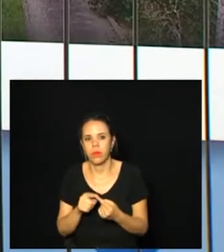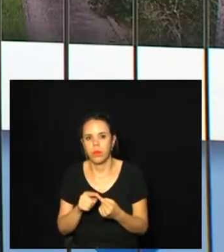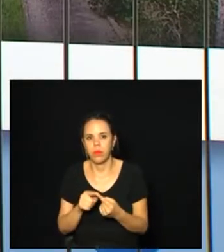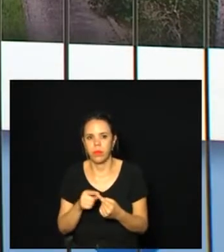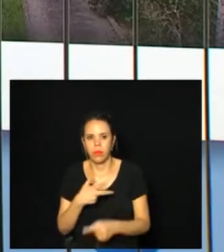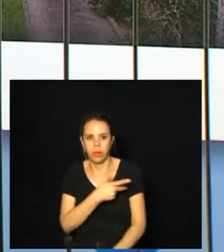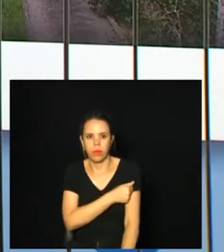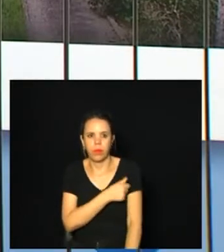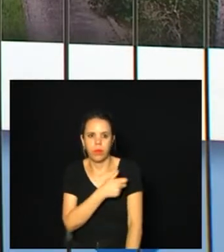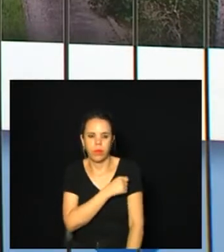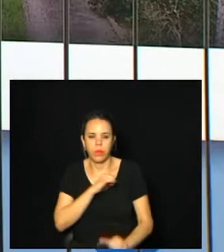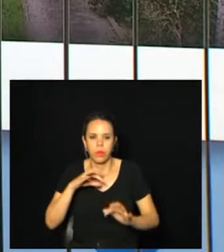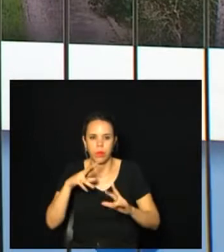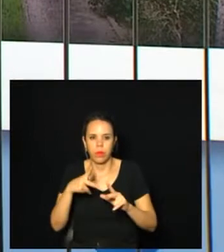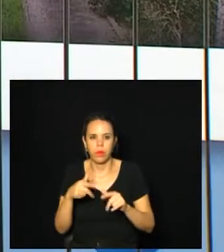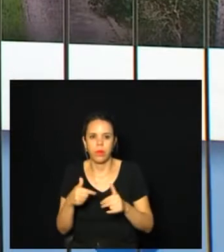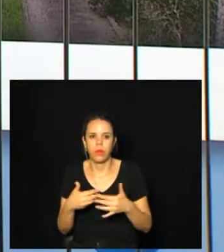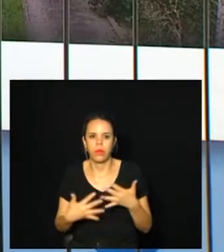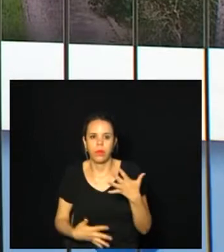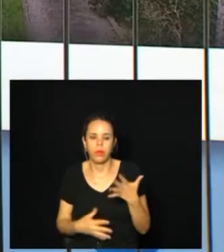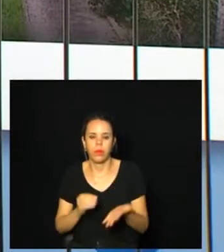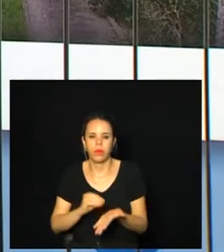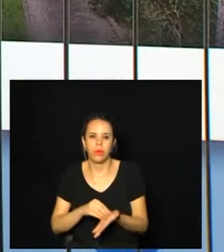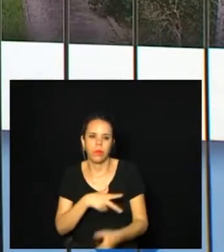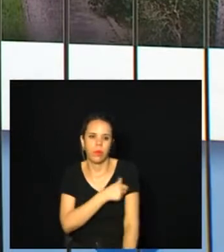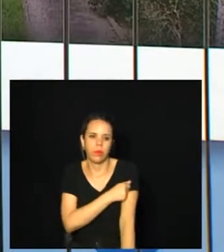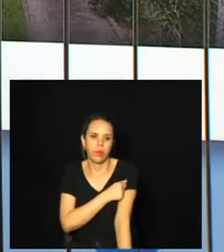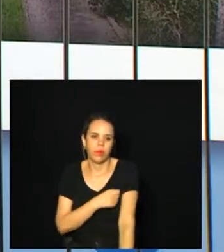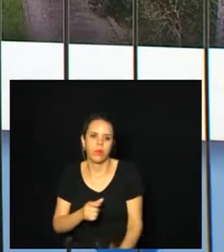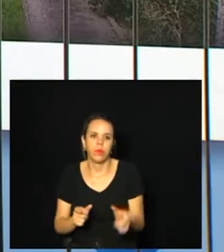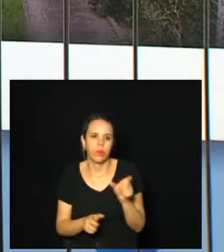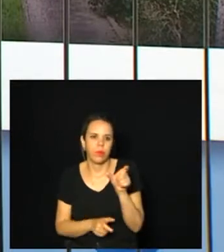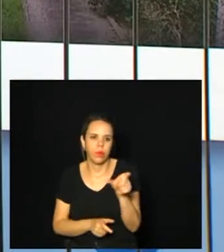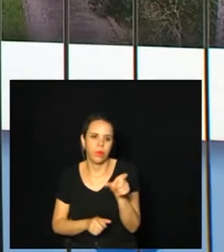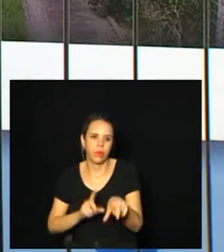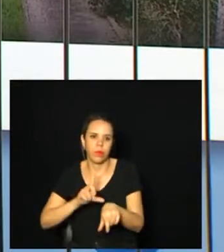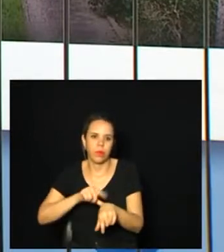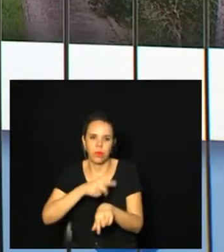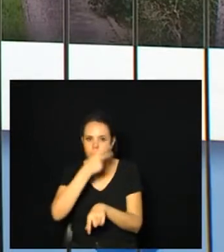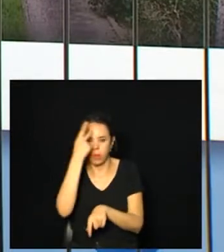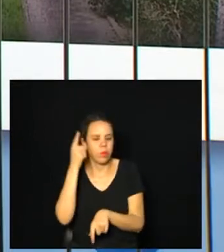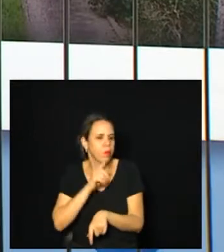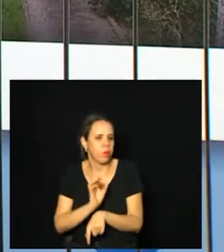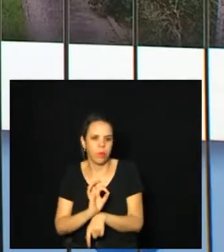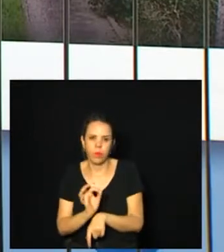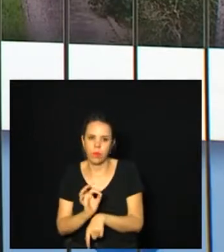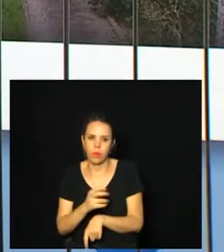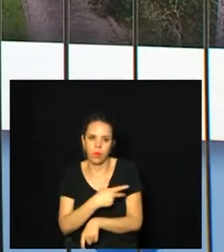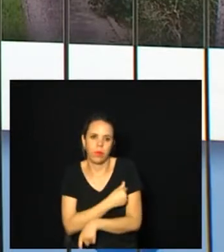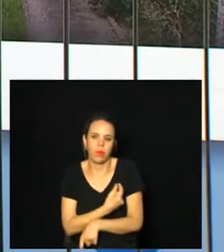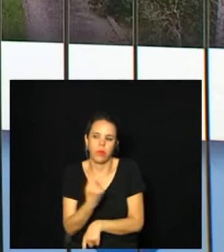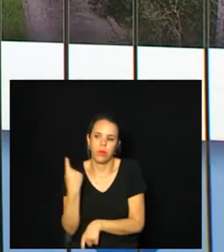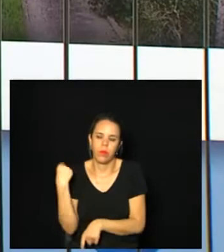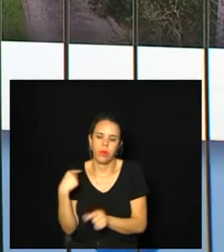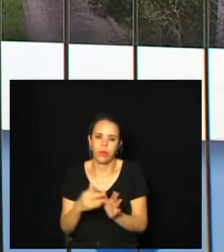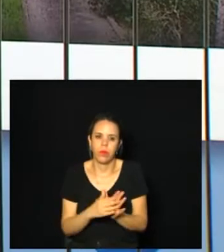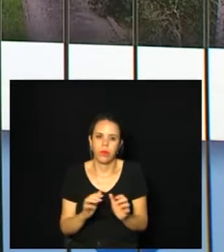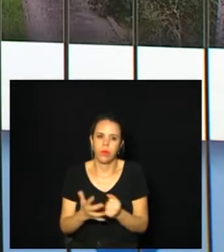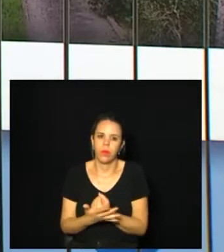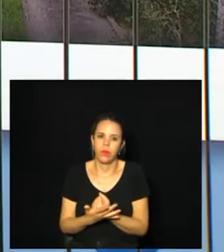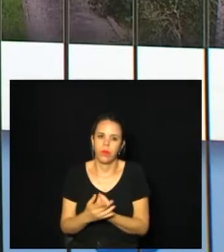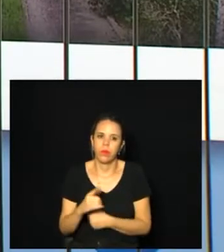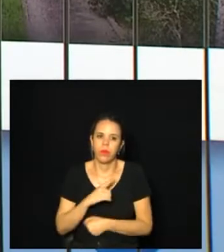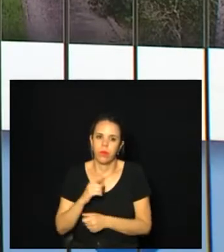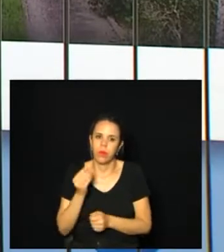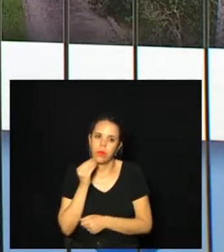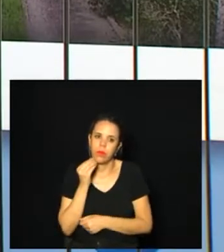de vacinação de todas as vacinas, ou seja, aquela carteirinha atrasada, o pessoal que não conseguiu se vacinar durante a pandemia tem